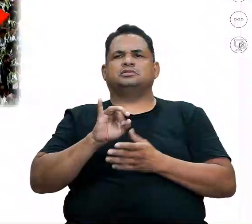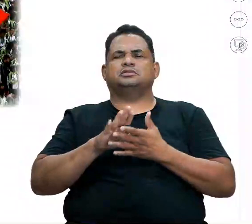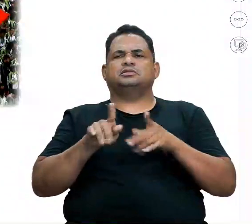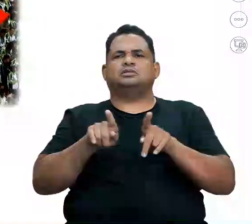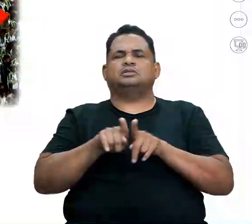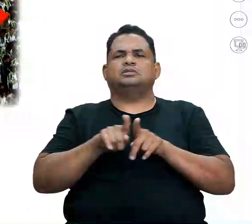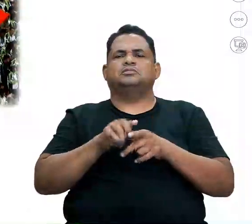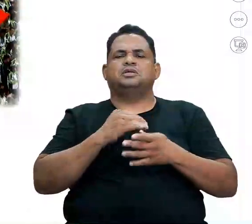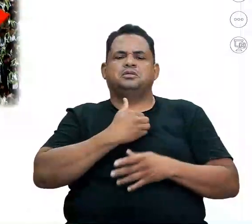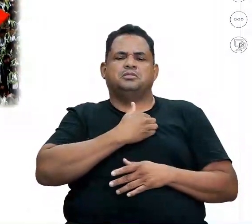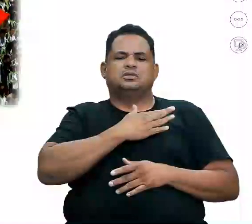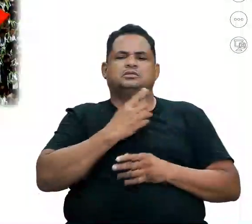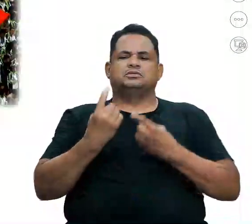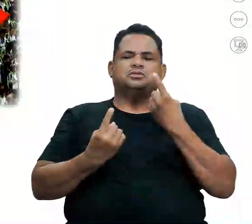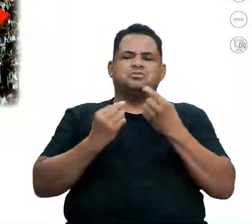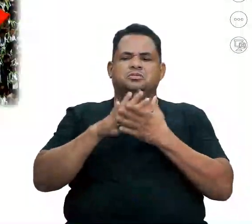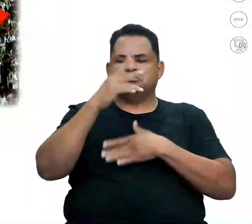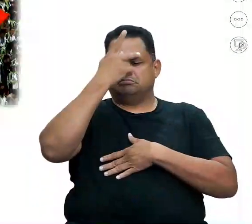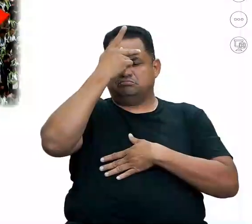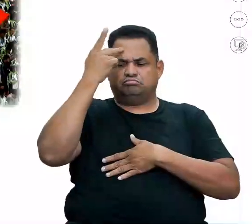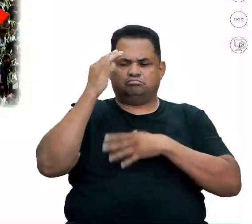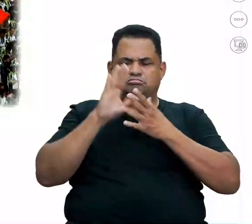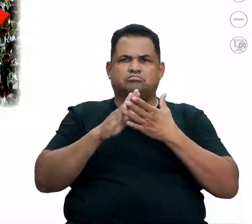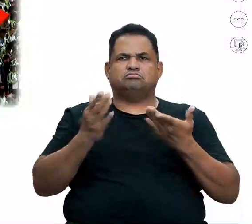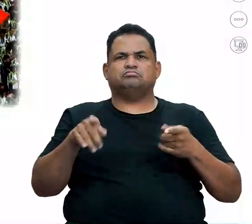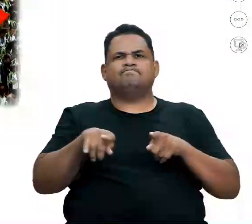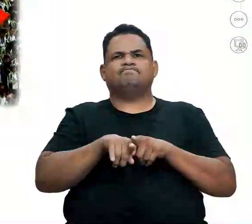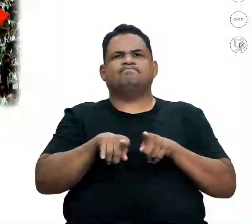de algumas pessoas, de algumas